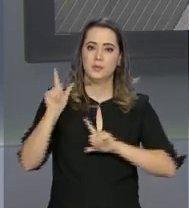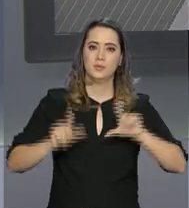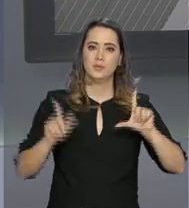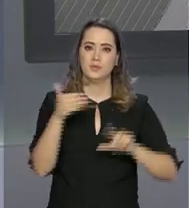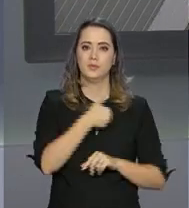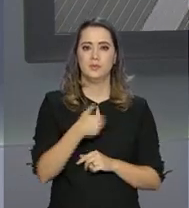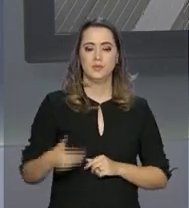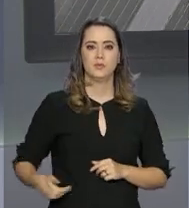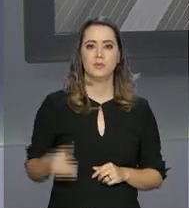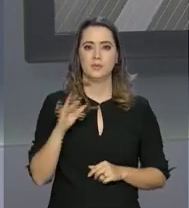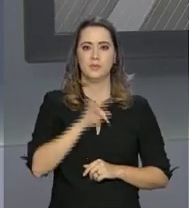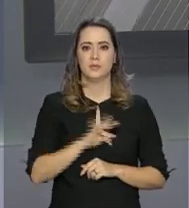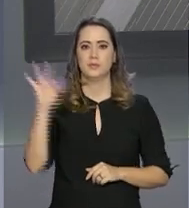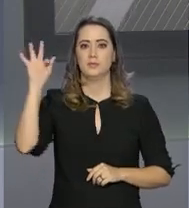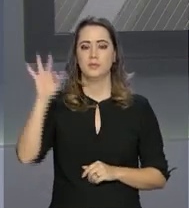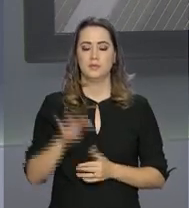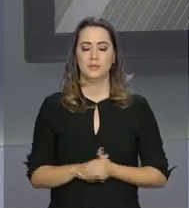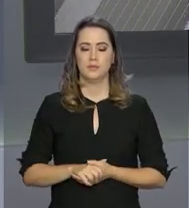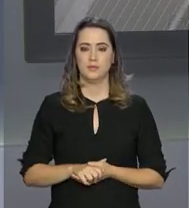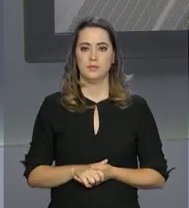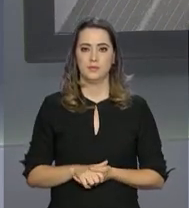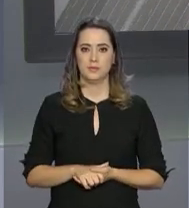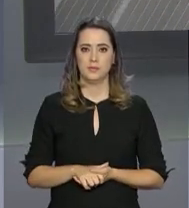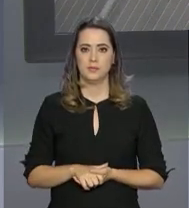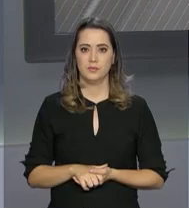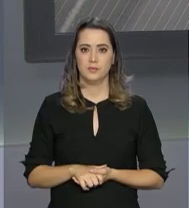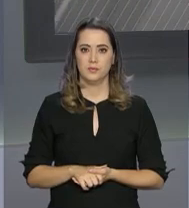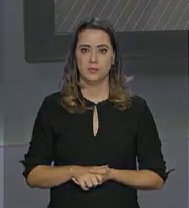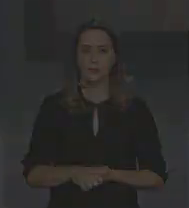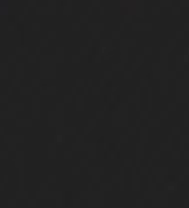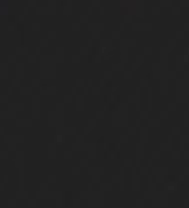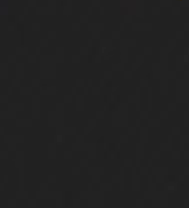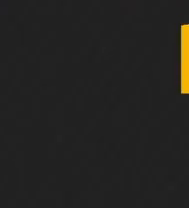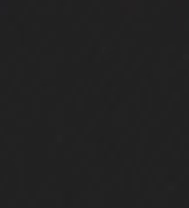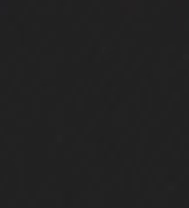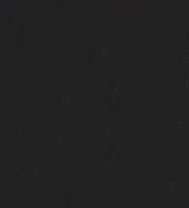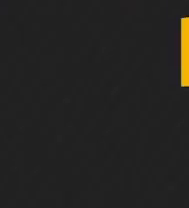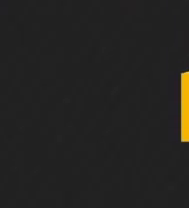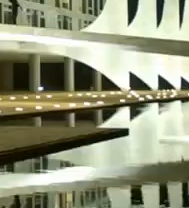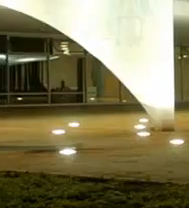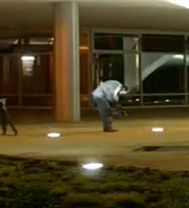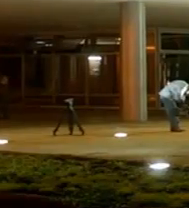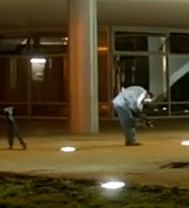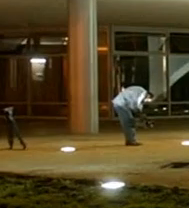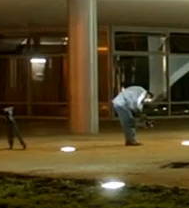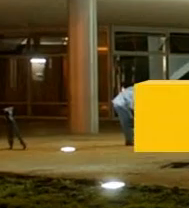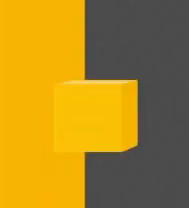continue com a gente aqui na NBR, a TV do Governo Federal.